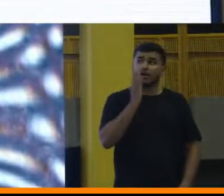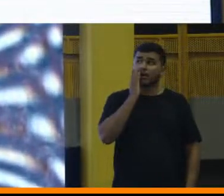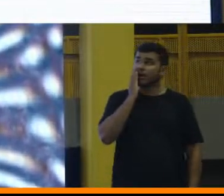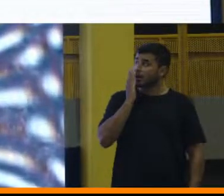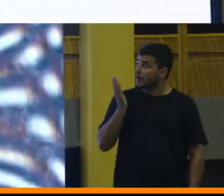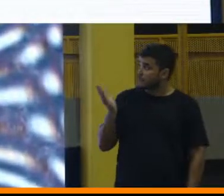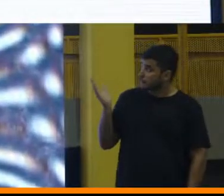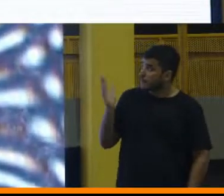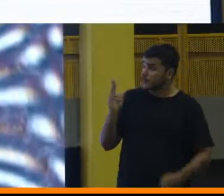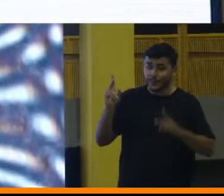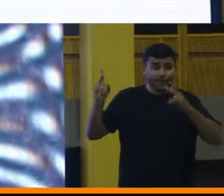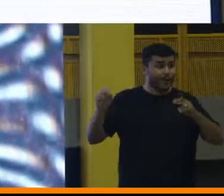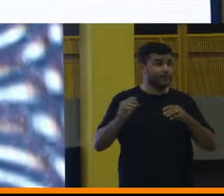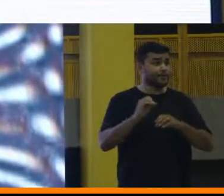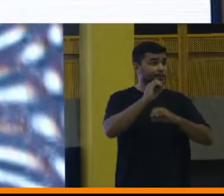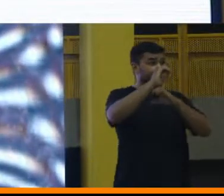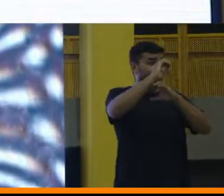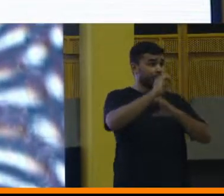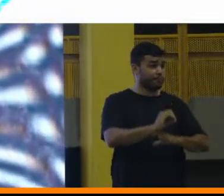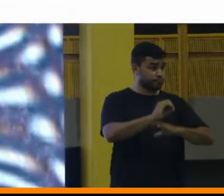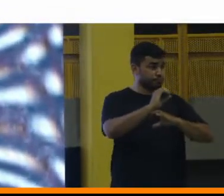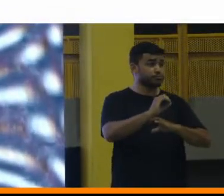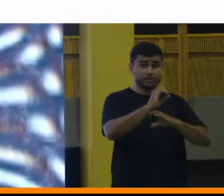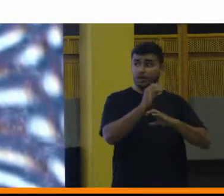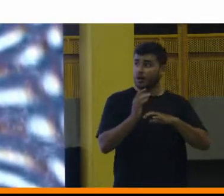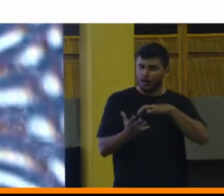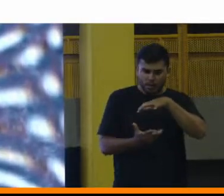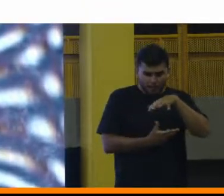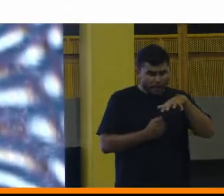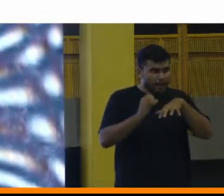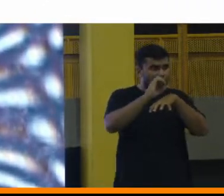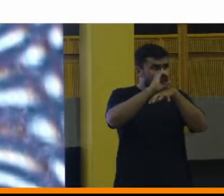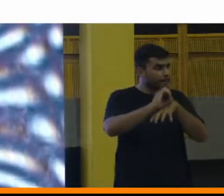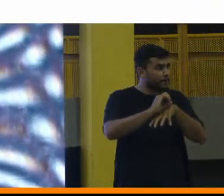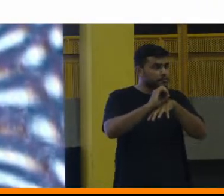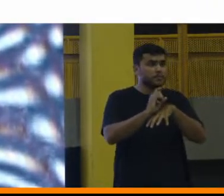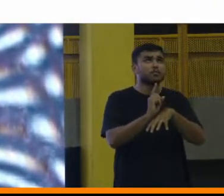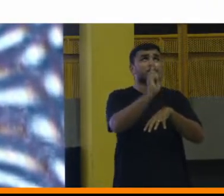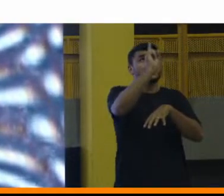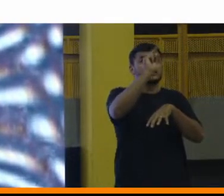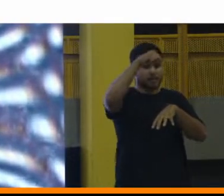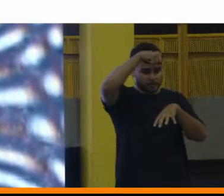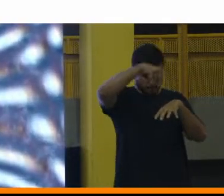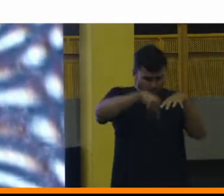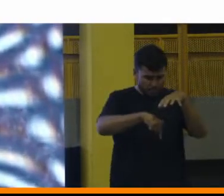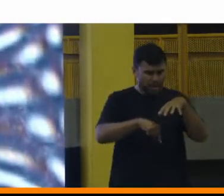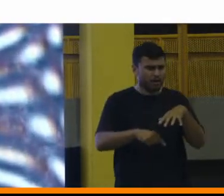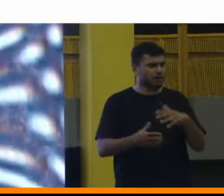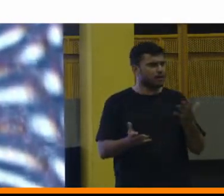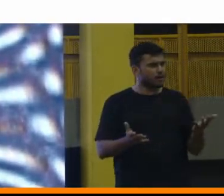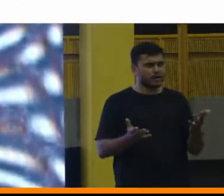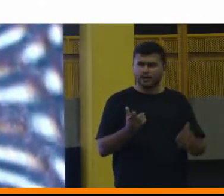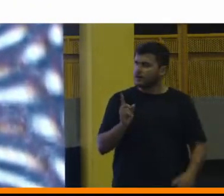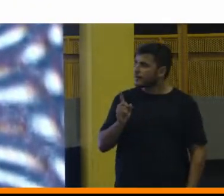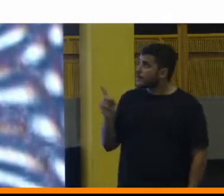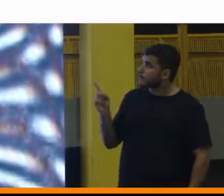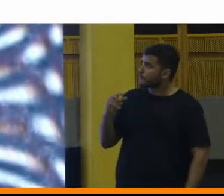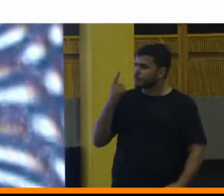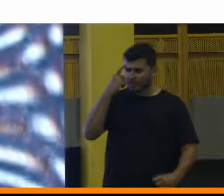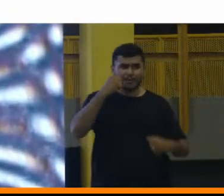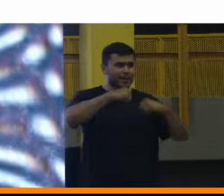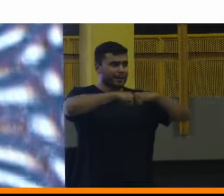nessa. Agora vem um lance interessante. Ação e reação representa interação entre